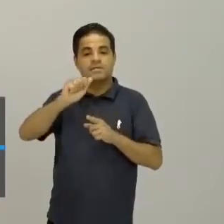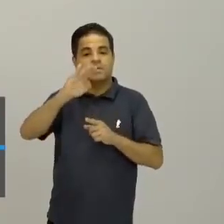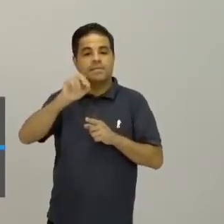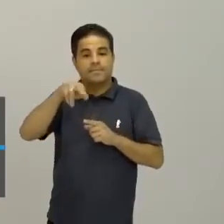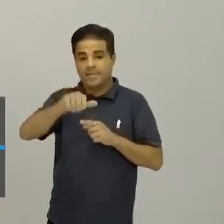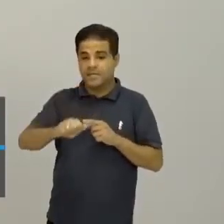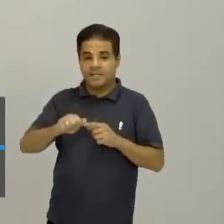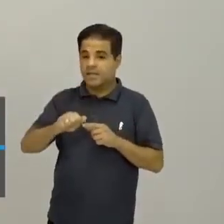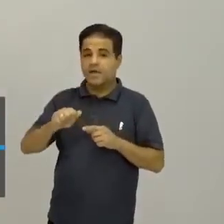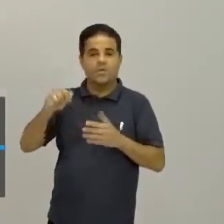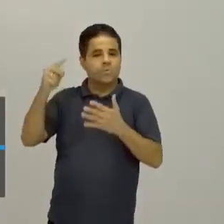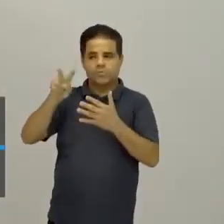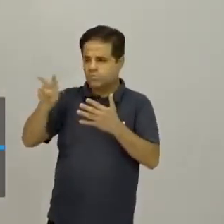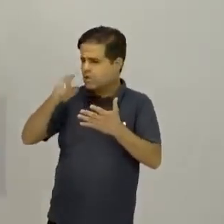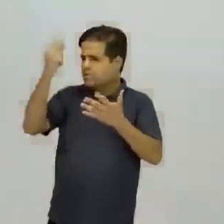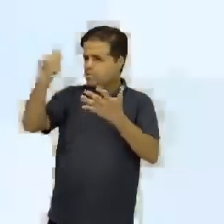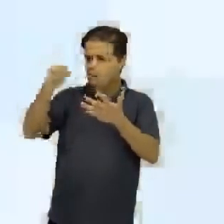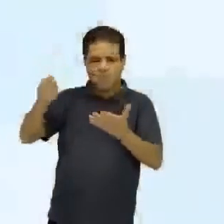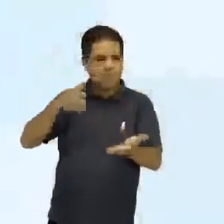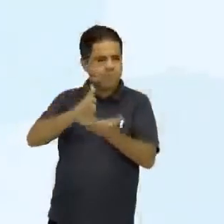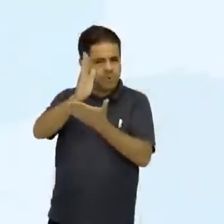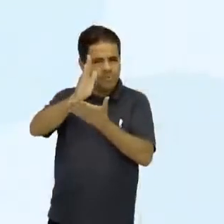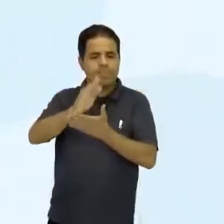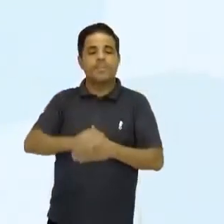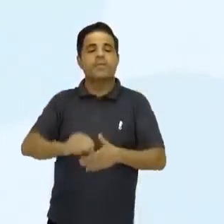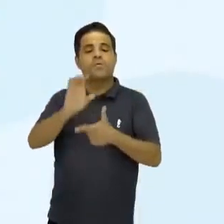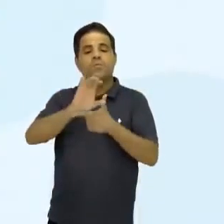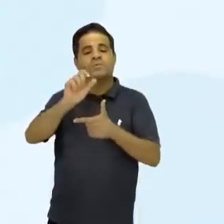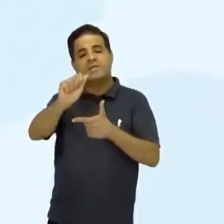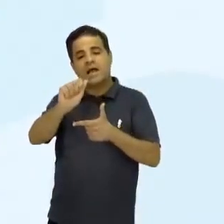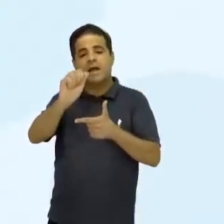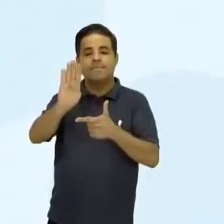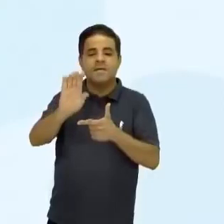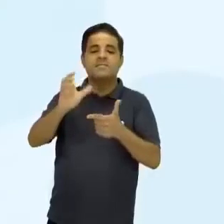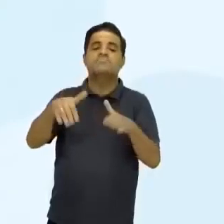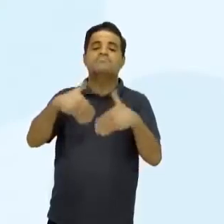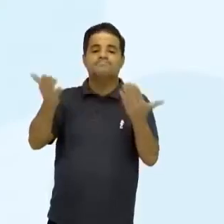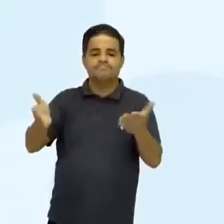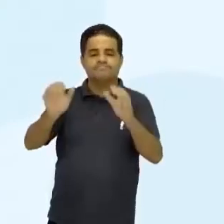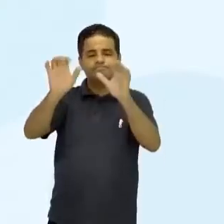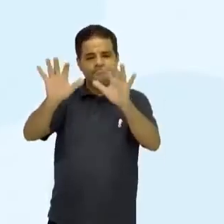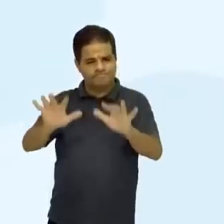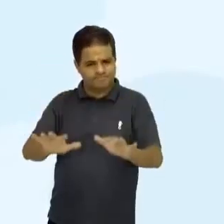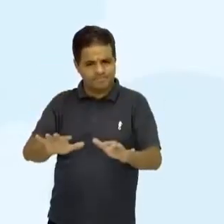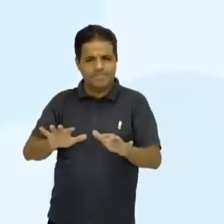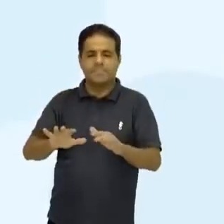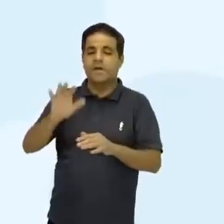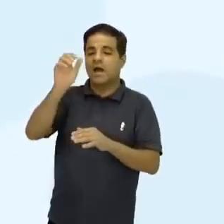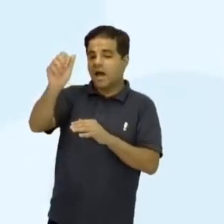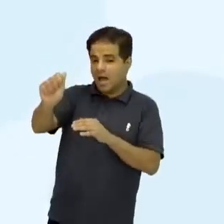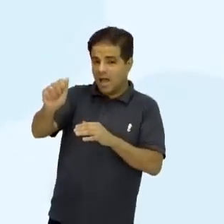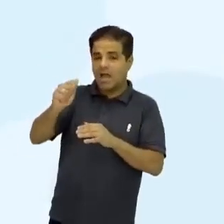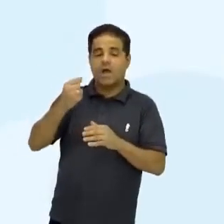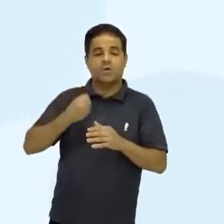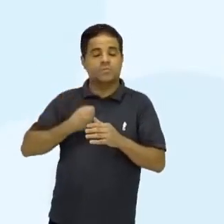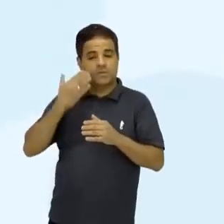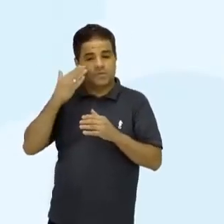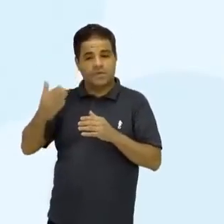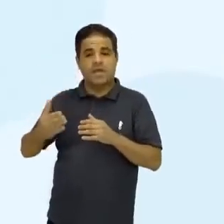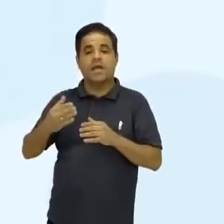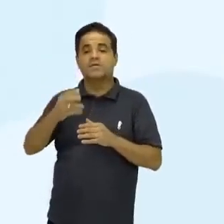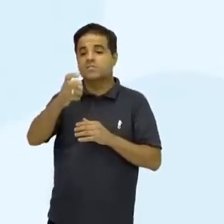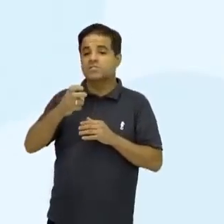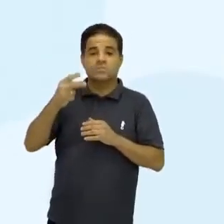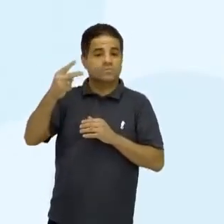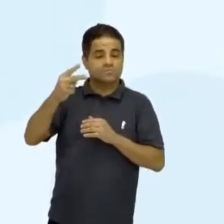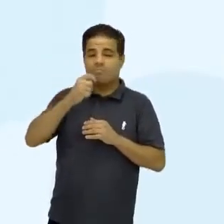professores estão falando. Thaís também. Vamos lá. Então, coeficiente A, coeficiente B, coeficiente C, vamos preencher. Coeficiente A, o número na frente do x², não